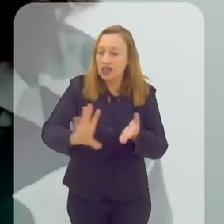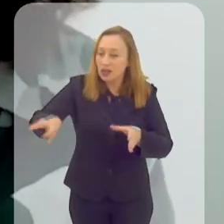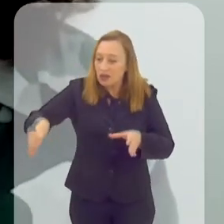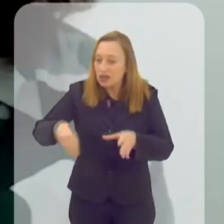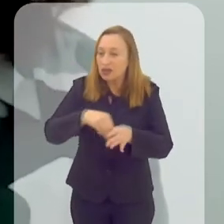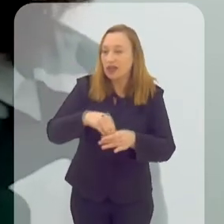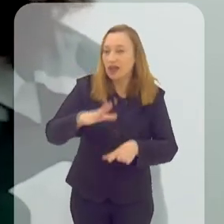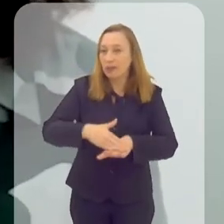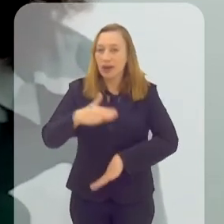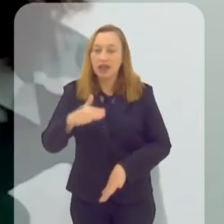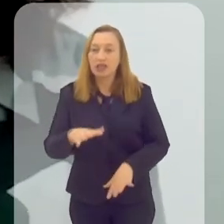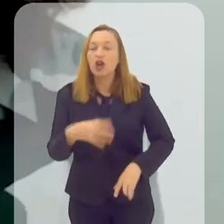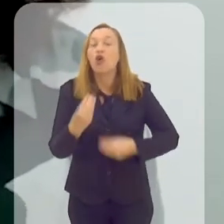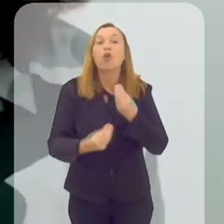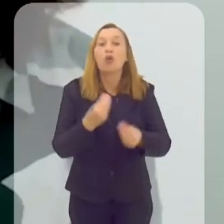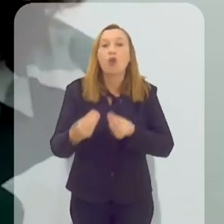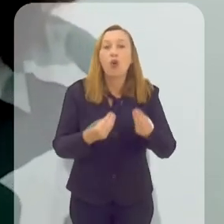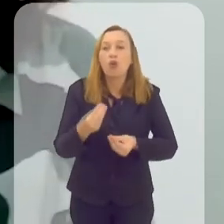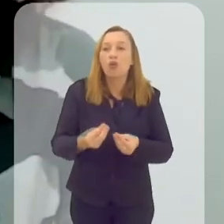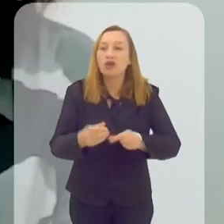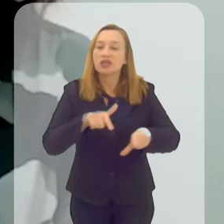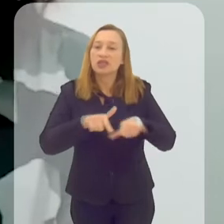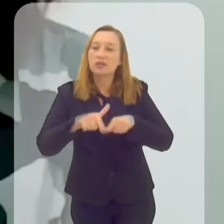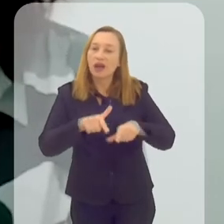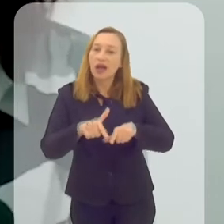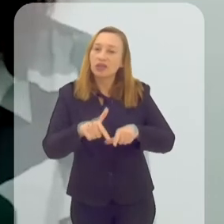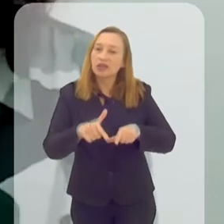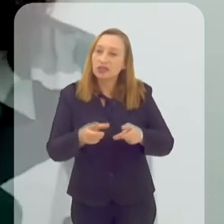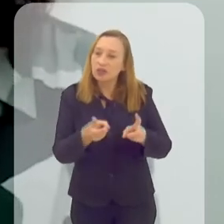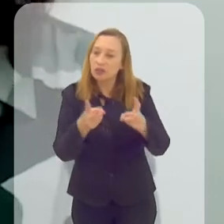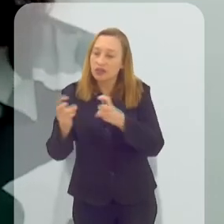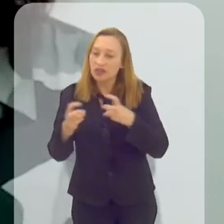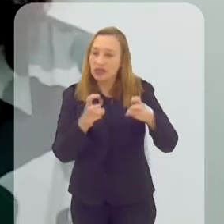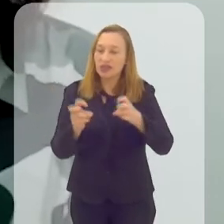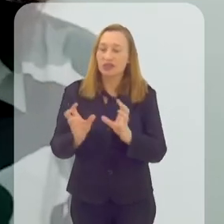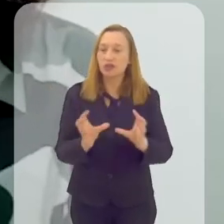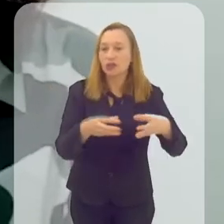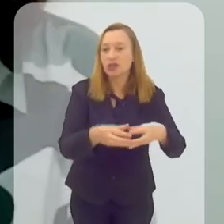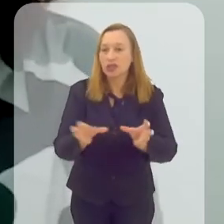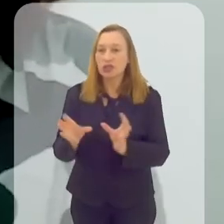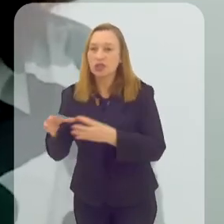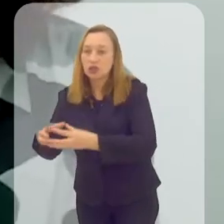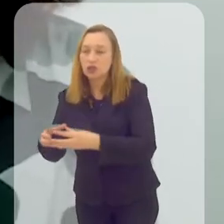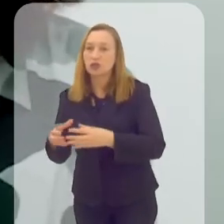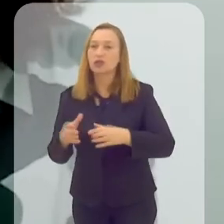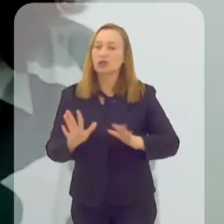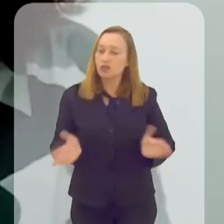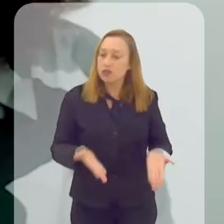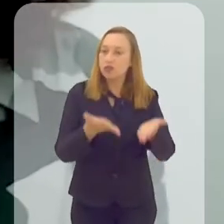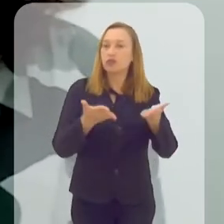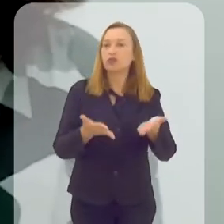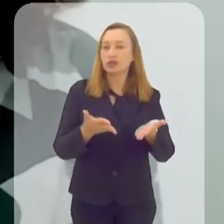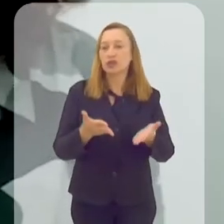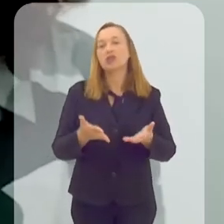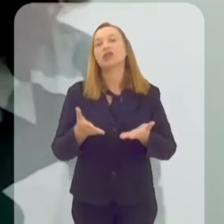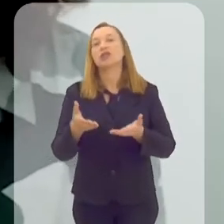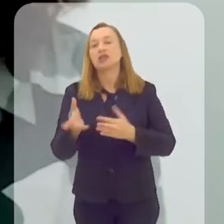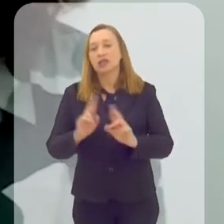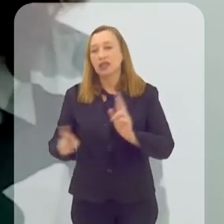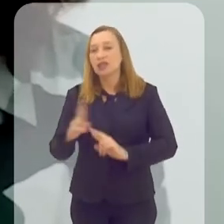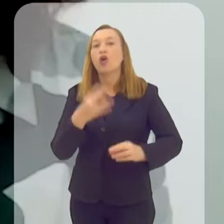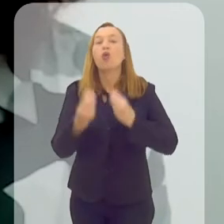mais integra ações já existentes. E como é que tem sido esse trabalho de identificação dessas redes e da